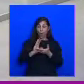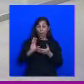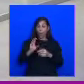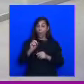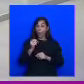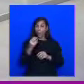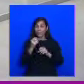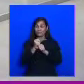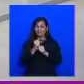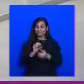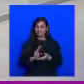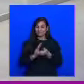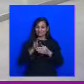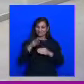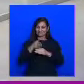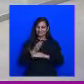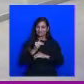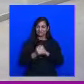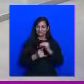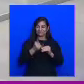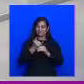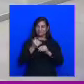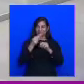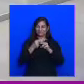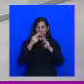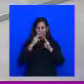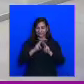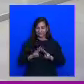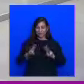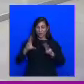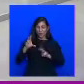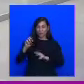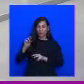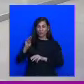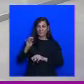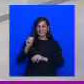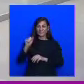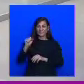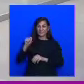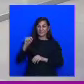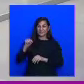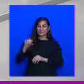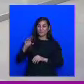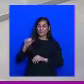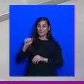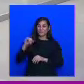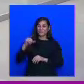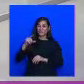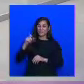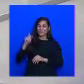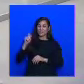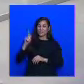vencedoras ou se o prêmio está acumulado acessando a página da Caixa, loterias.caixa.gov.br.